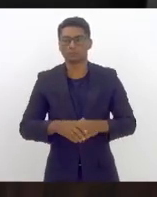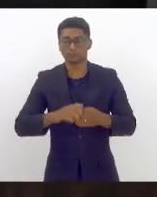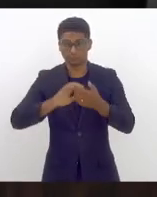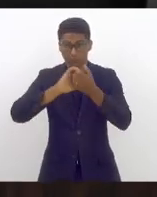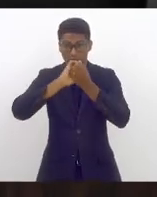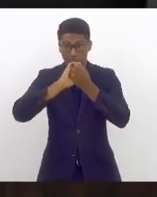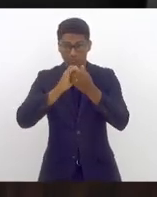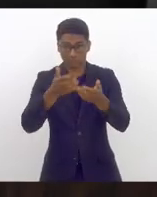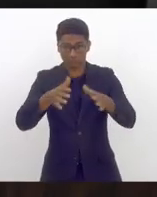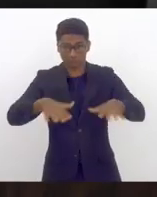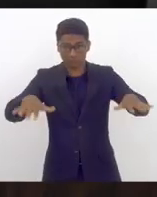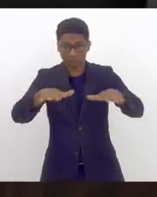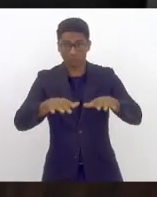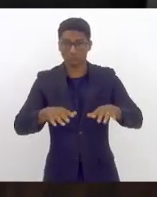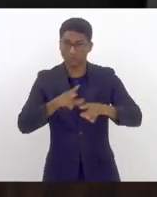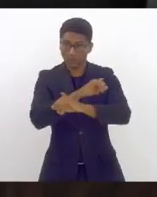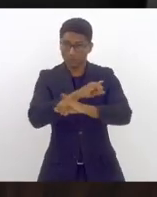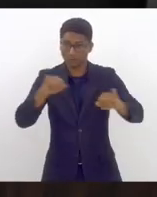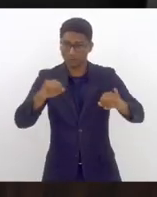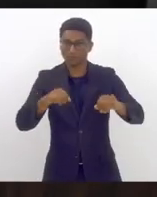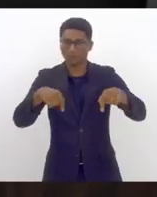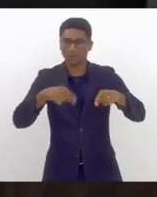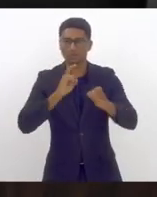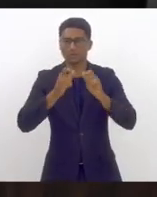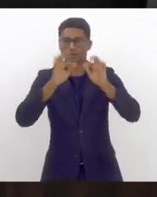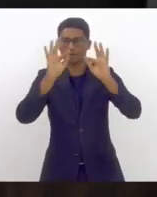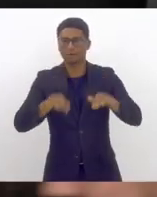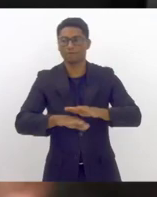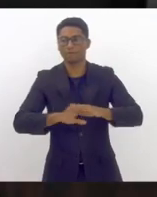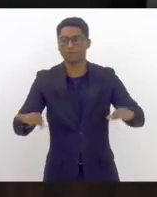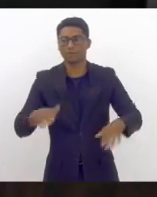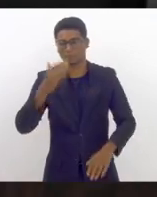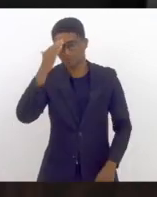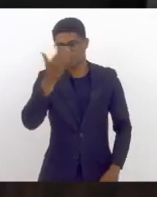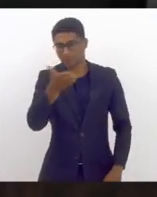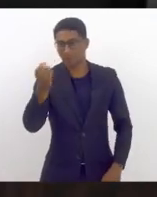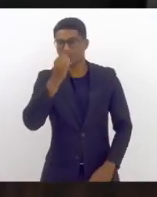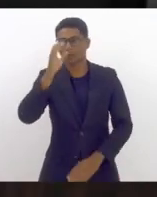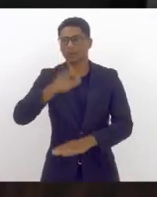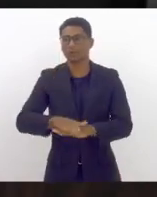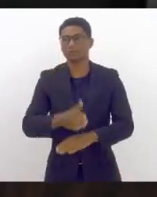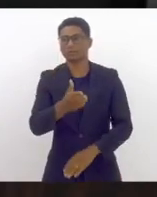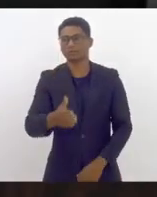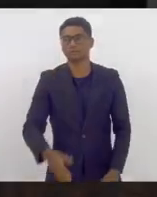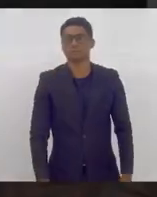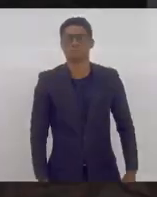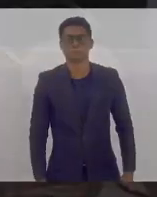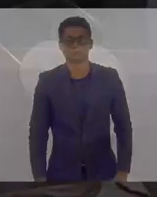cumprimentando a todos, declaro encerrado a sessão. Muito obrigado, uma boa tarde a todos.